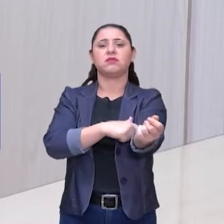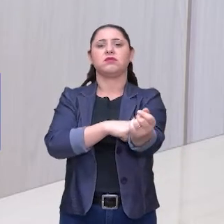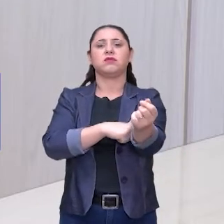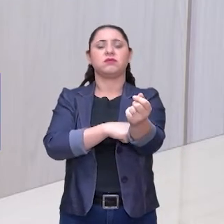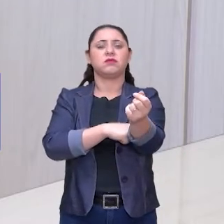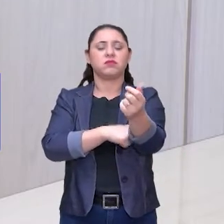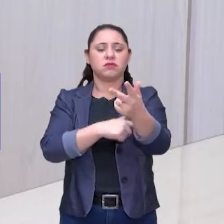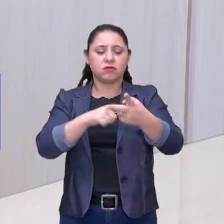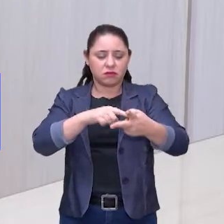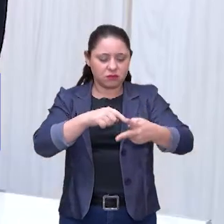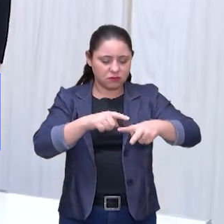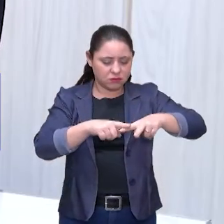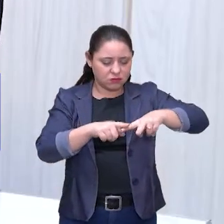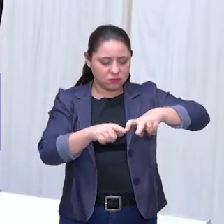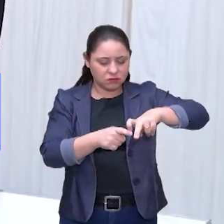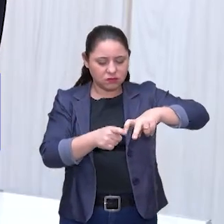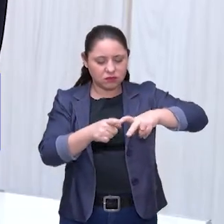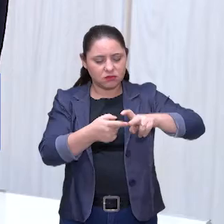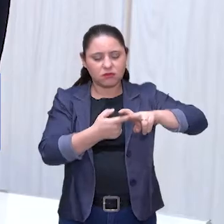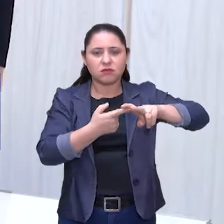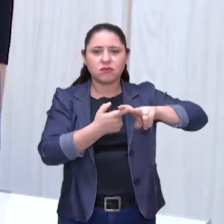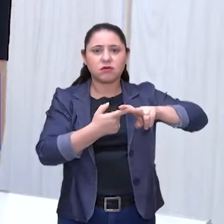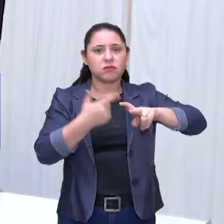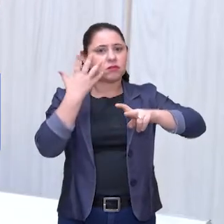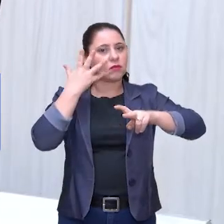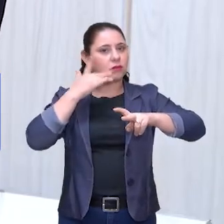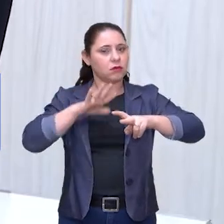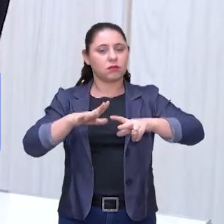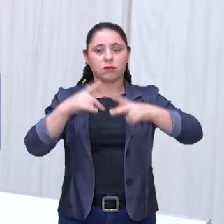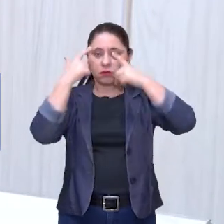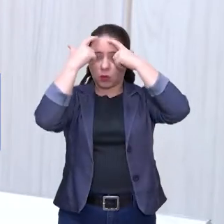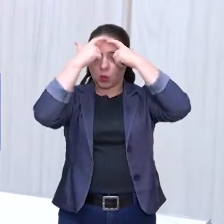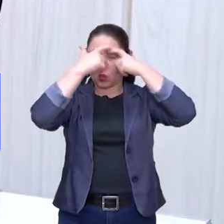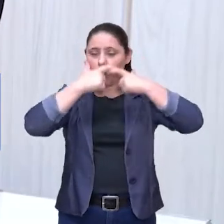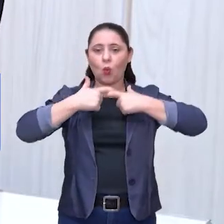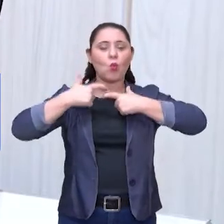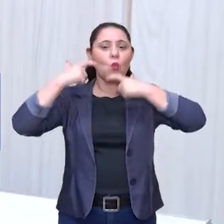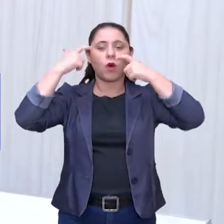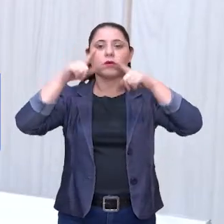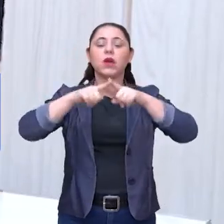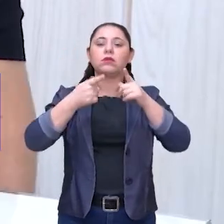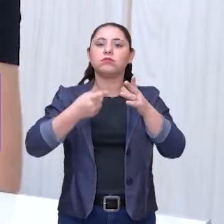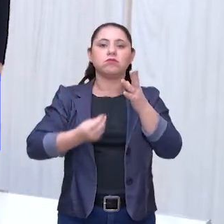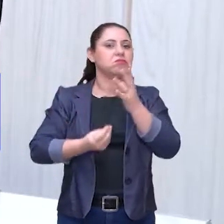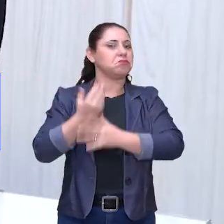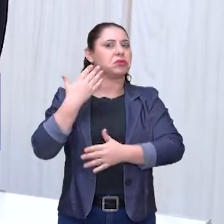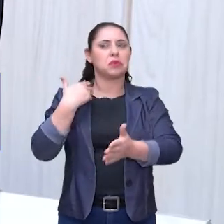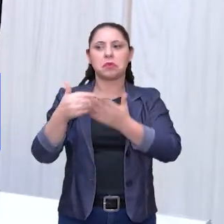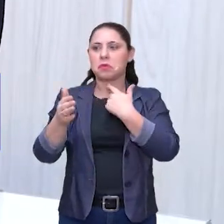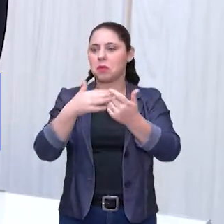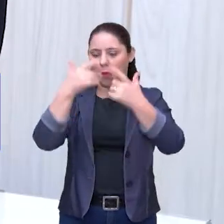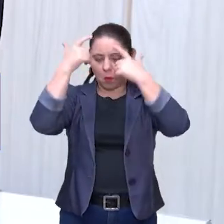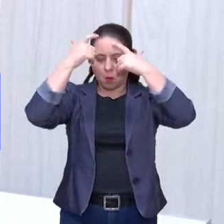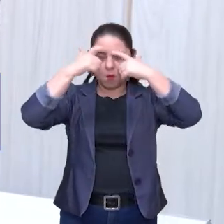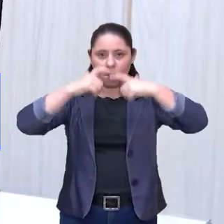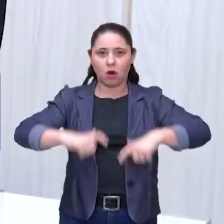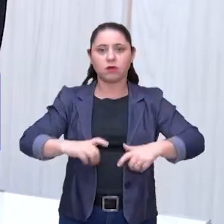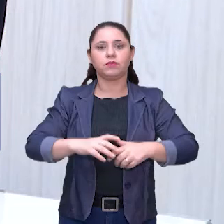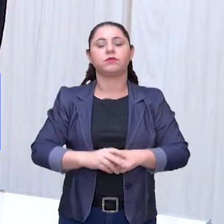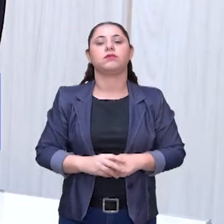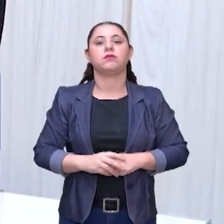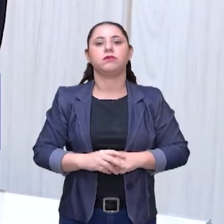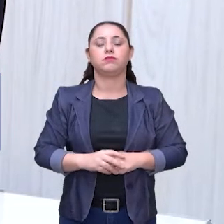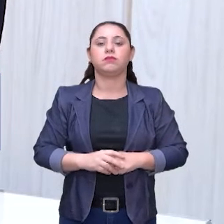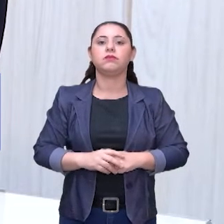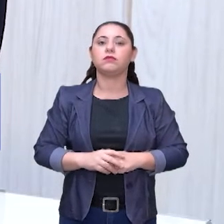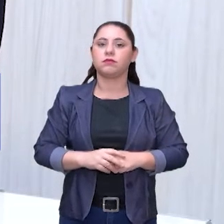né? Mas nas dobras, atrás do joelho. Na criança é muito comum na face, mas pode aparecer em qualquer